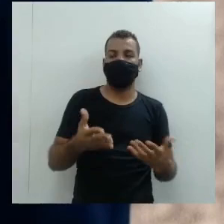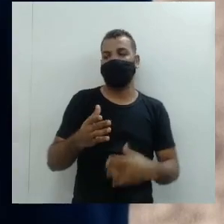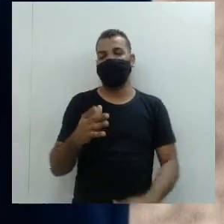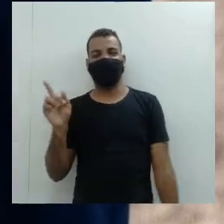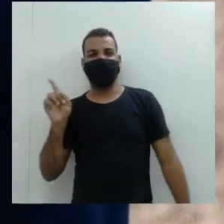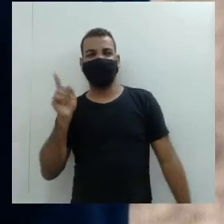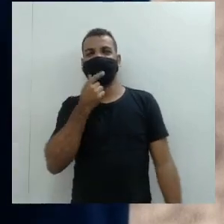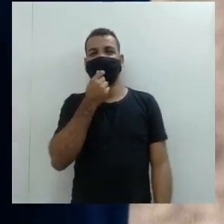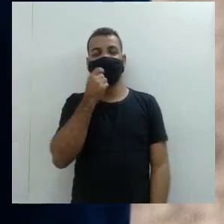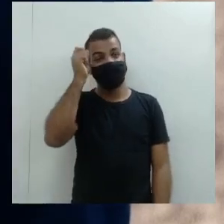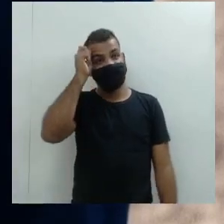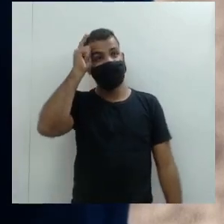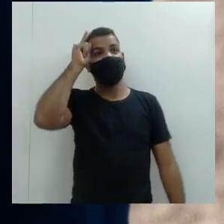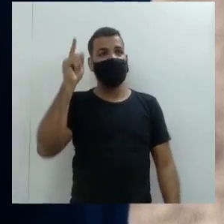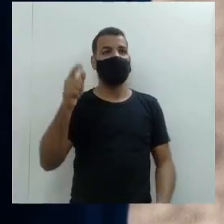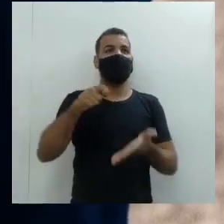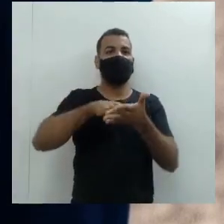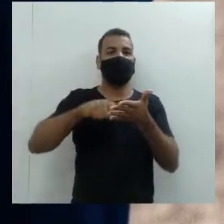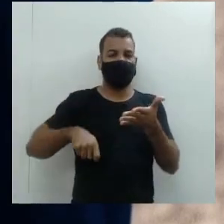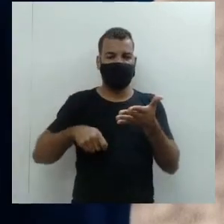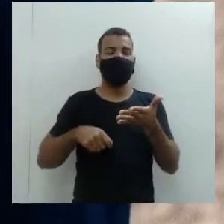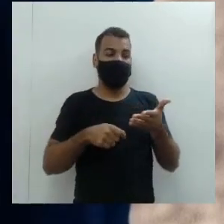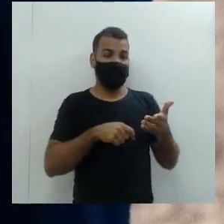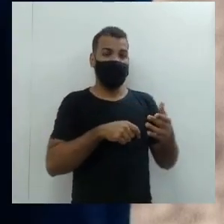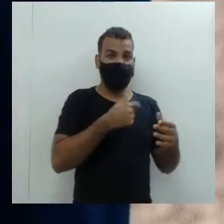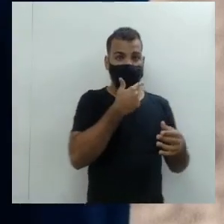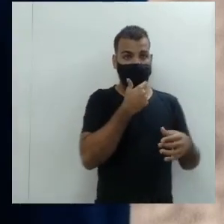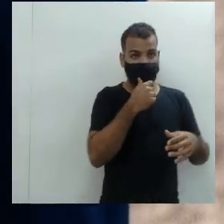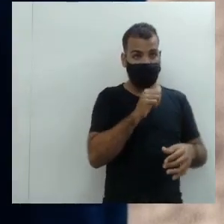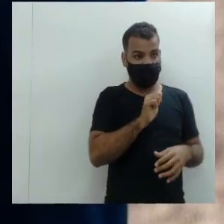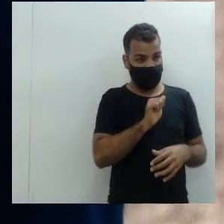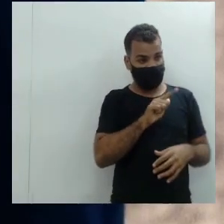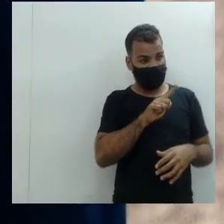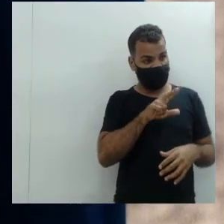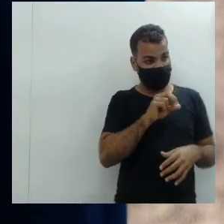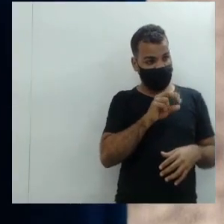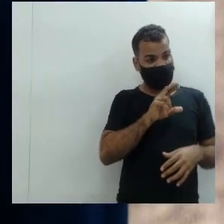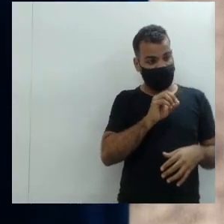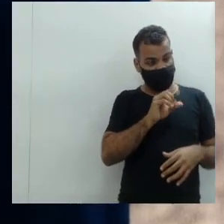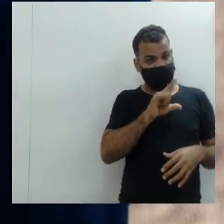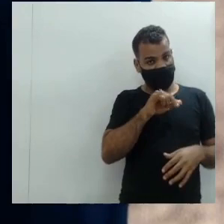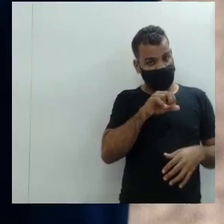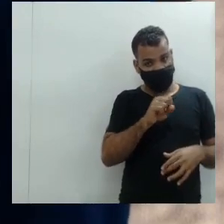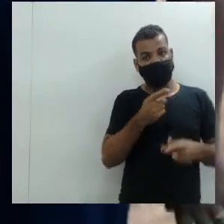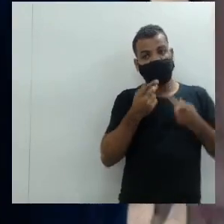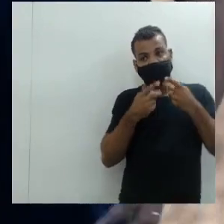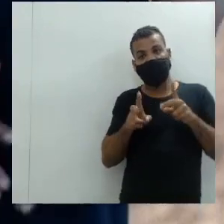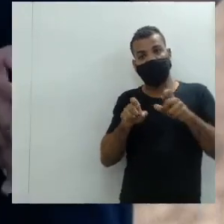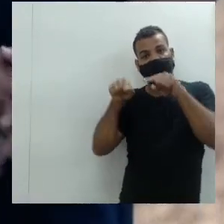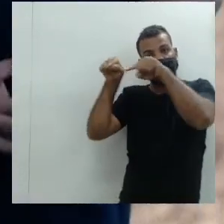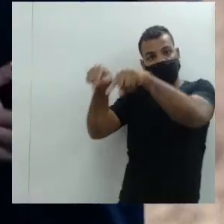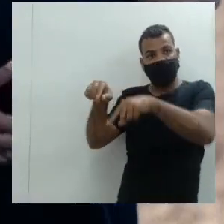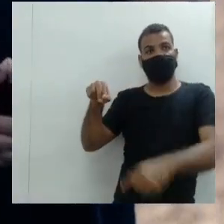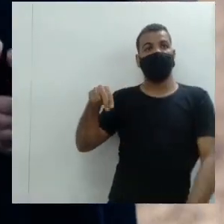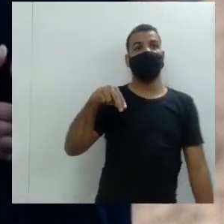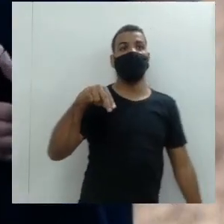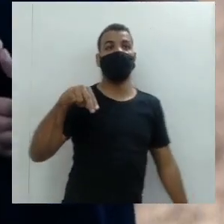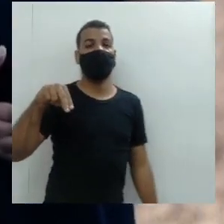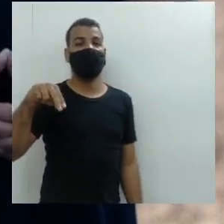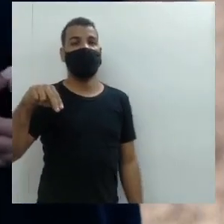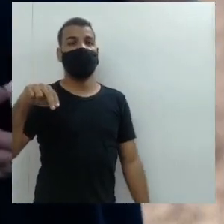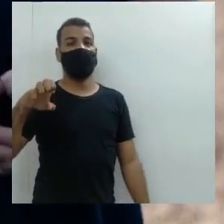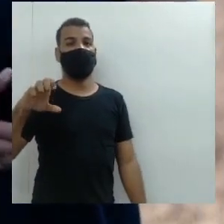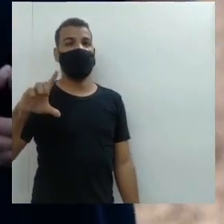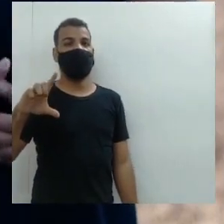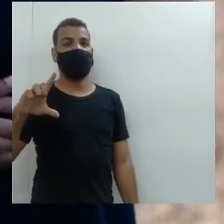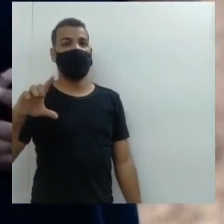Lins, falando sobre quem? Nelson Rodrigues. Nelson Rodrigues, que também é o quê? Recifense, que ele é pernambucano.